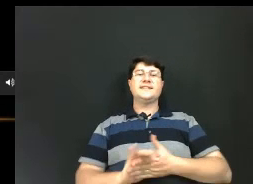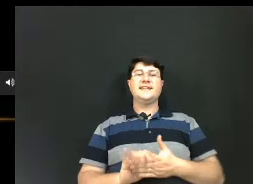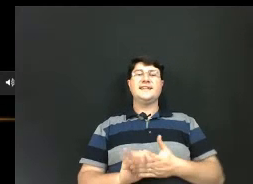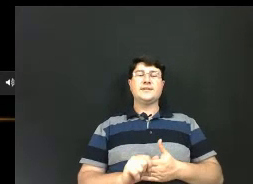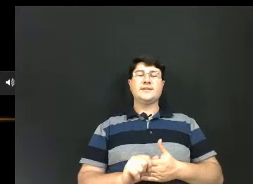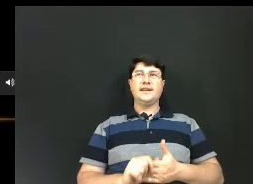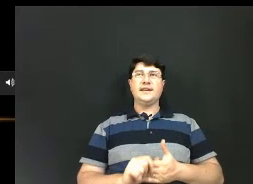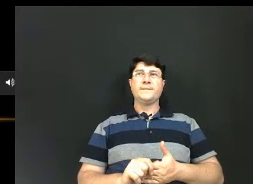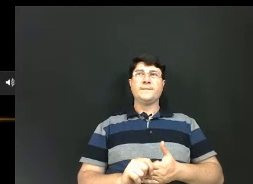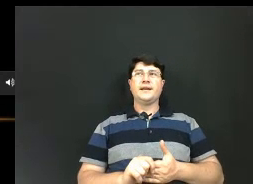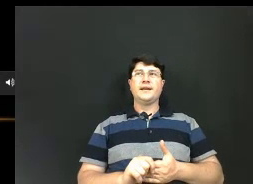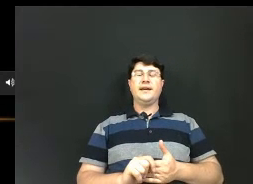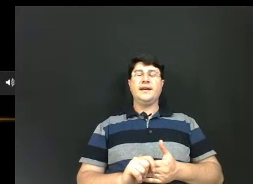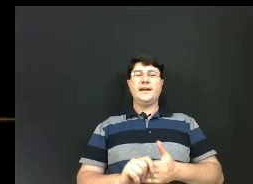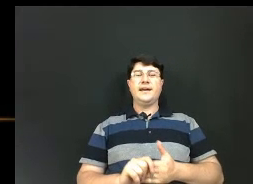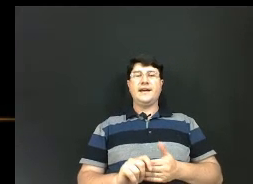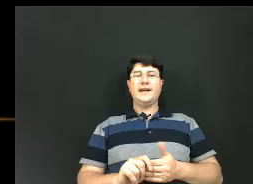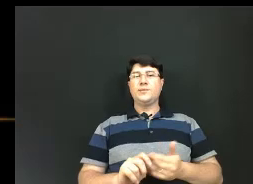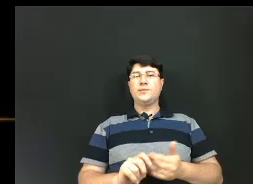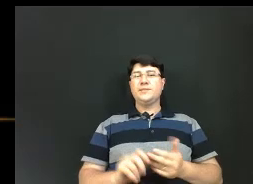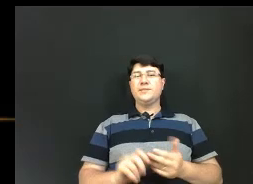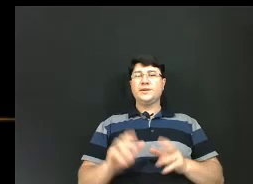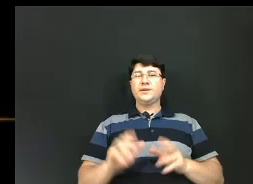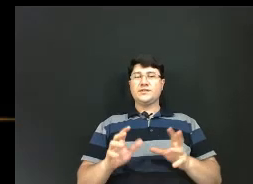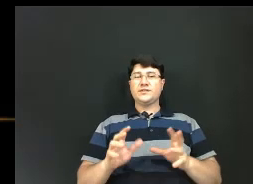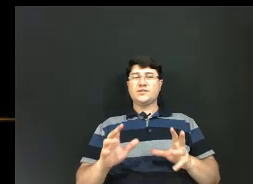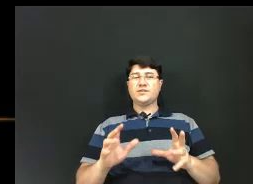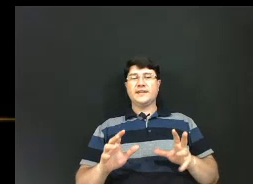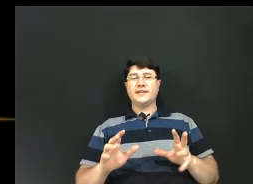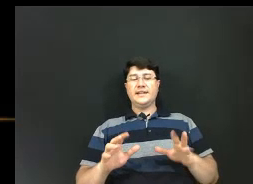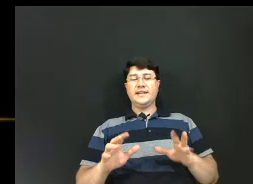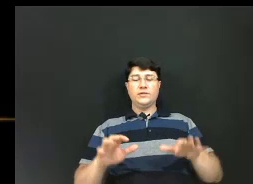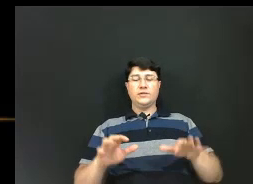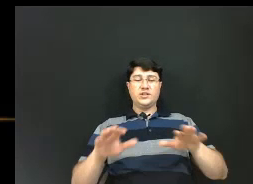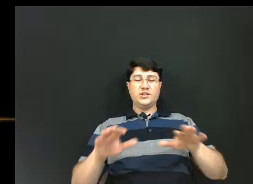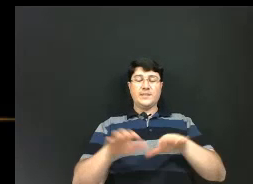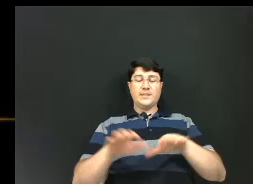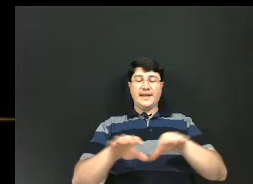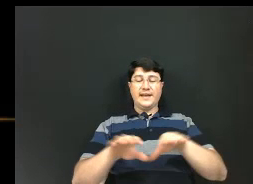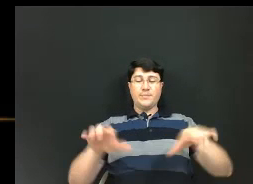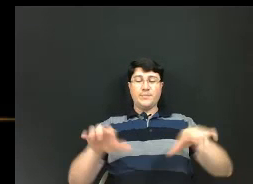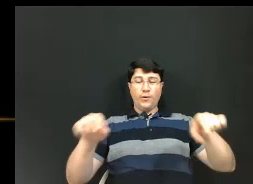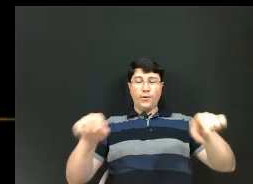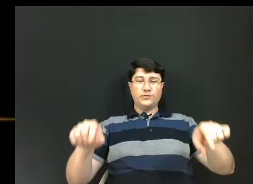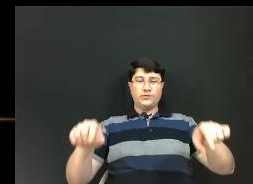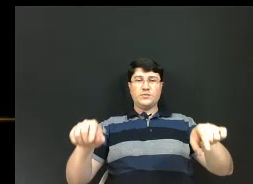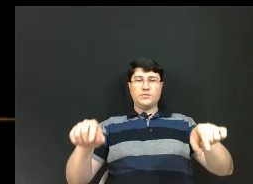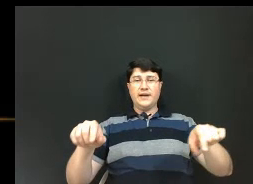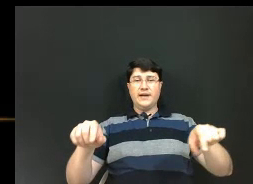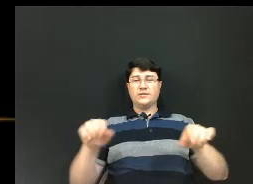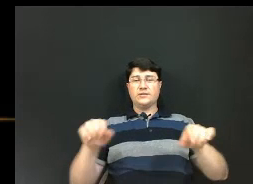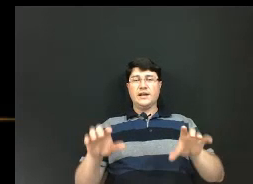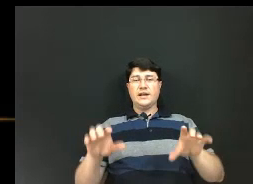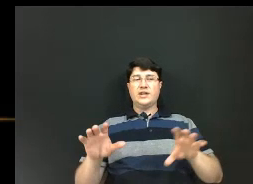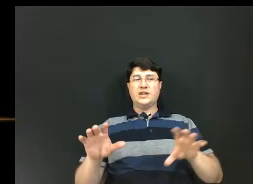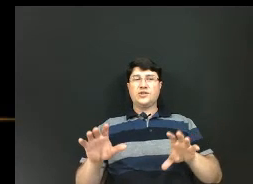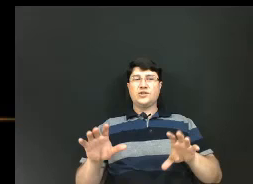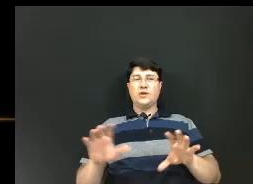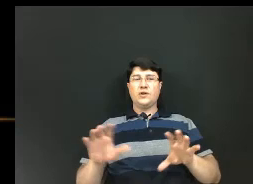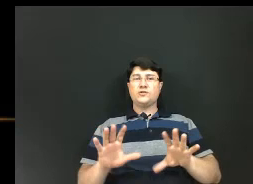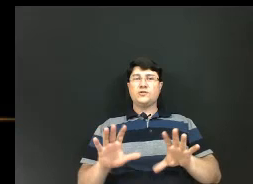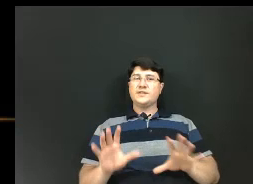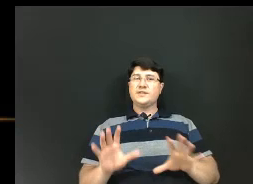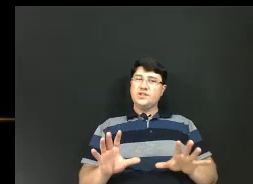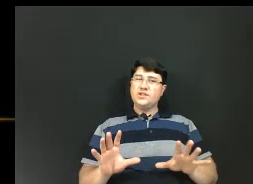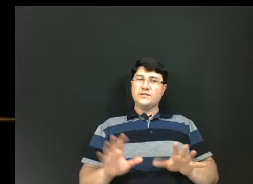isso acontece em Libras, né? É muito importante vocês notarem que quando a gente estabelece pontos no espaço, a